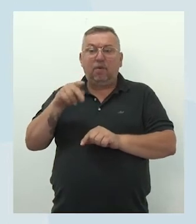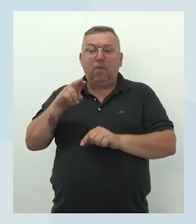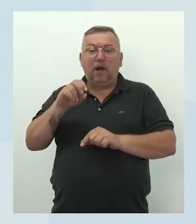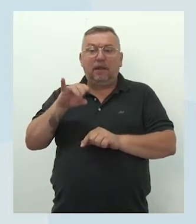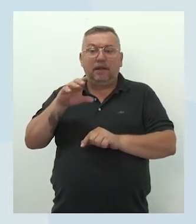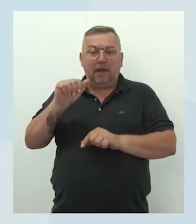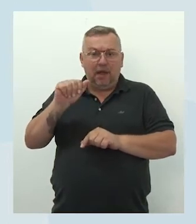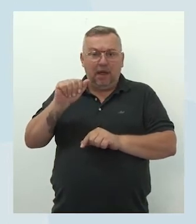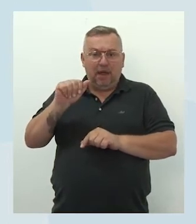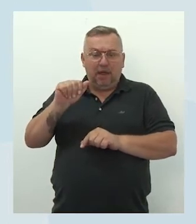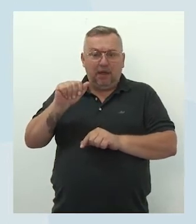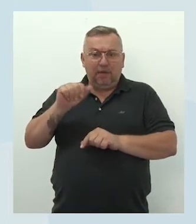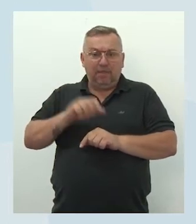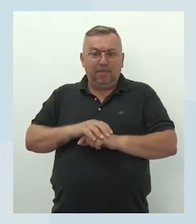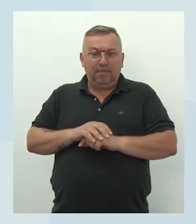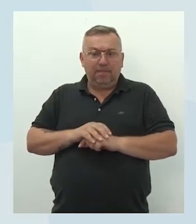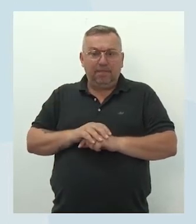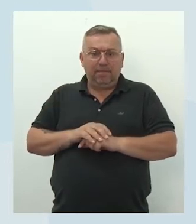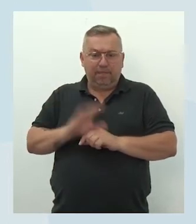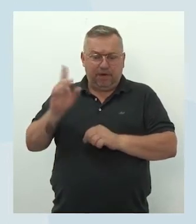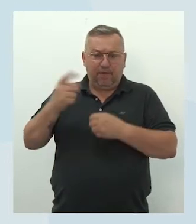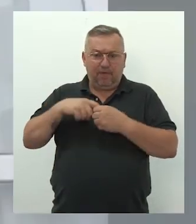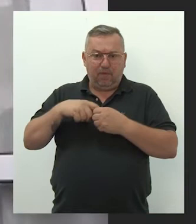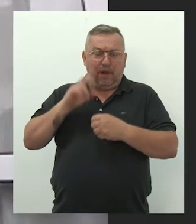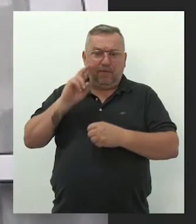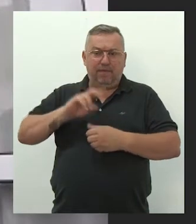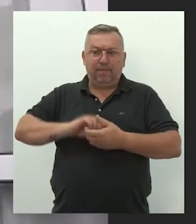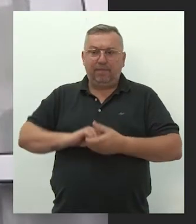você tira o slide um minutinho, só para eu mostrar para eles.